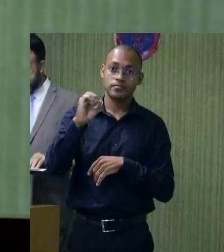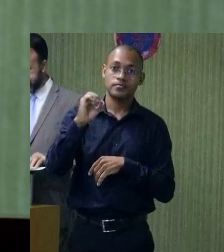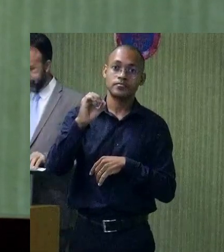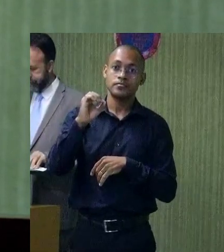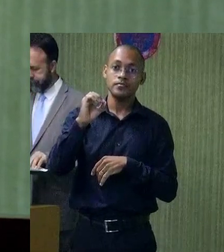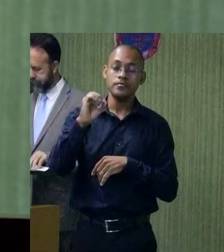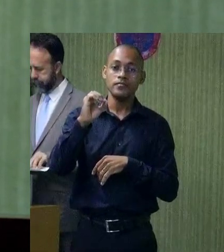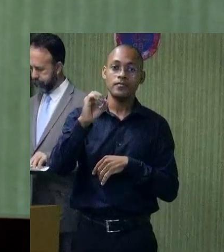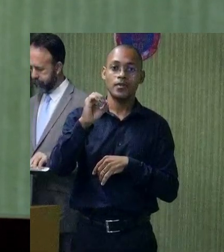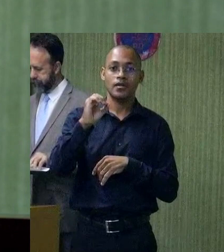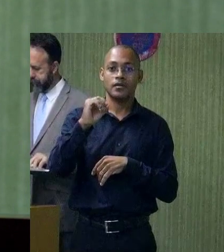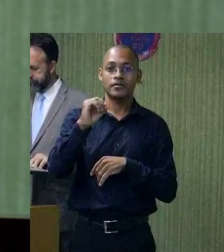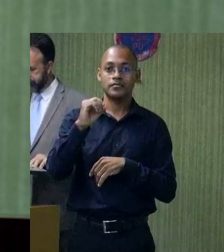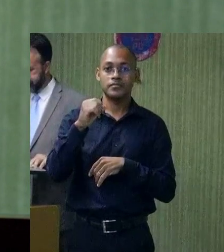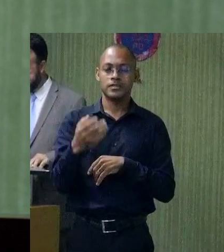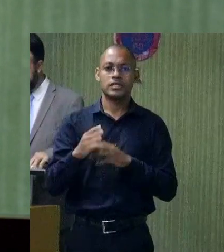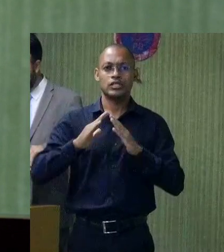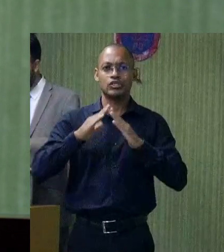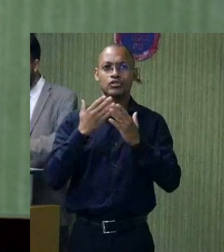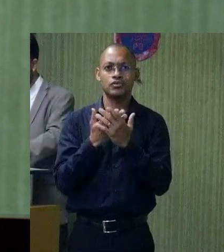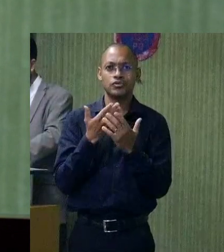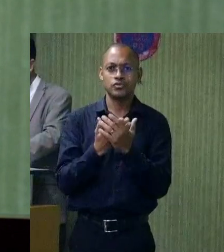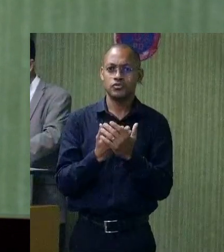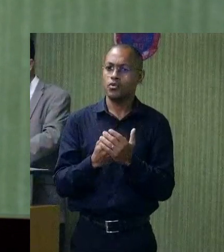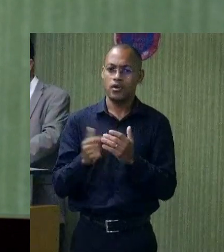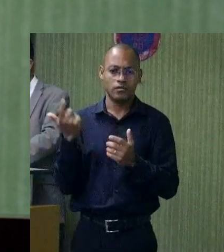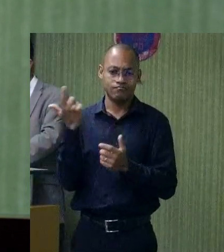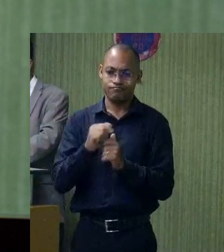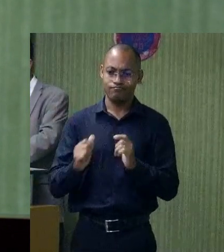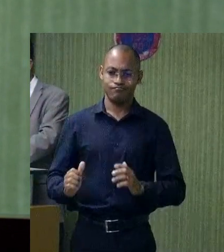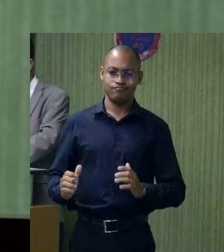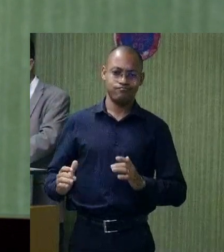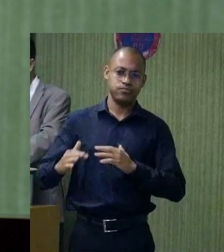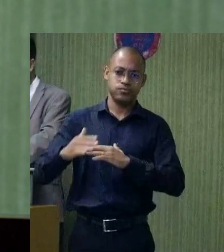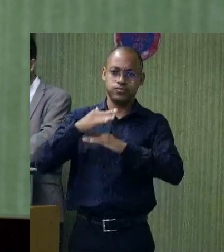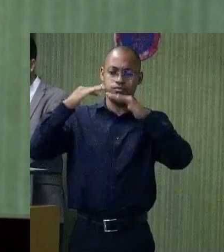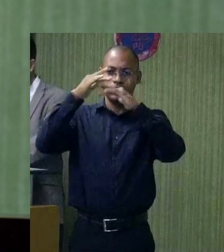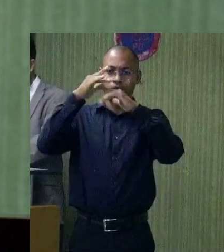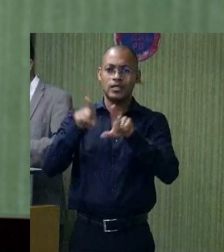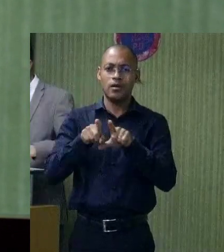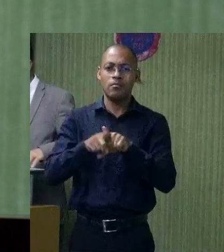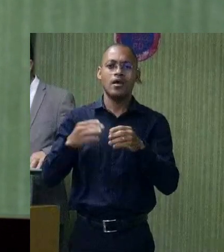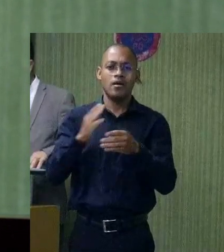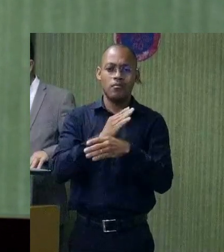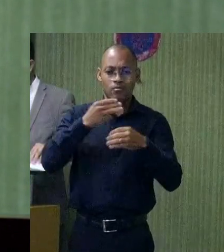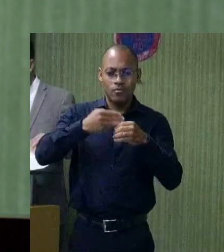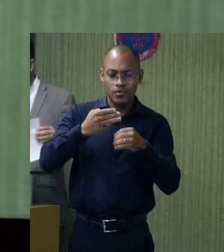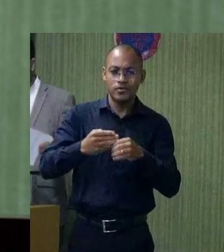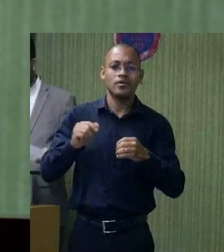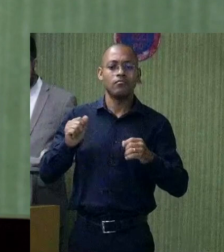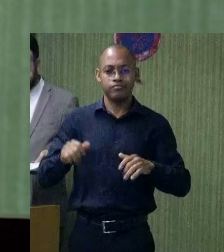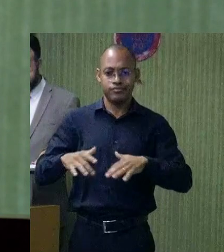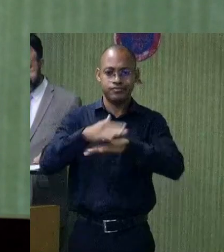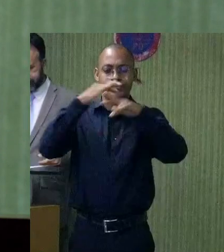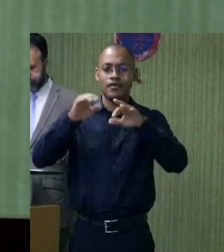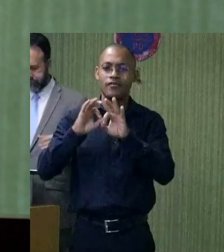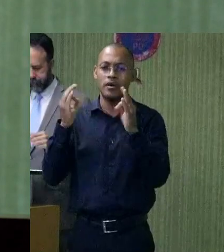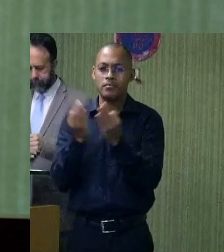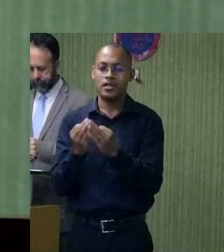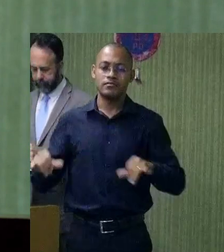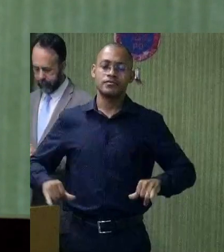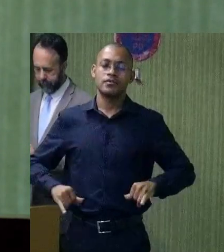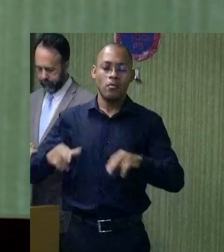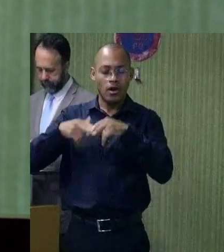sua plataforma escola atingida pela enchente município atingido pela enchente família atingida pela enchente Porque sim